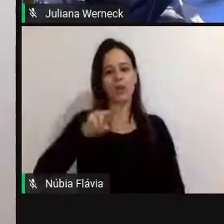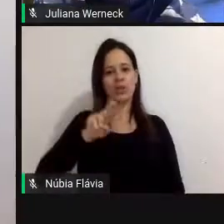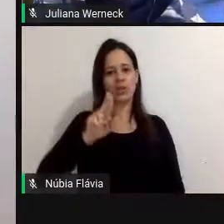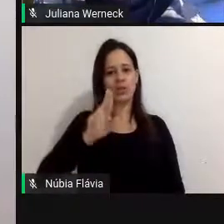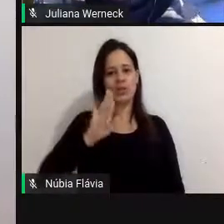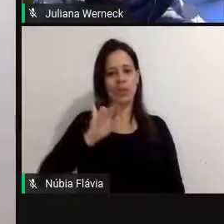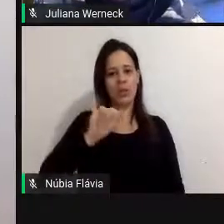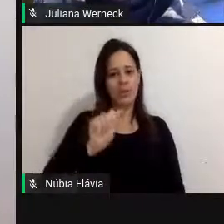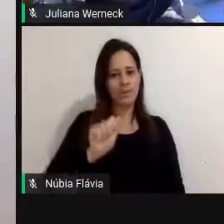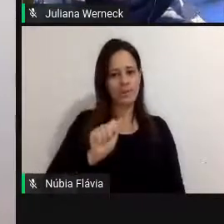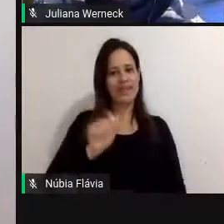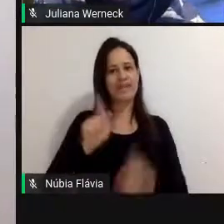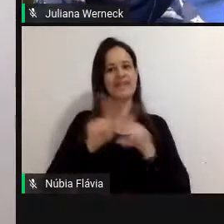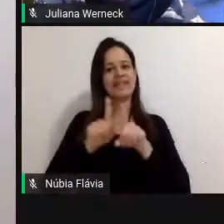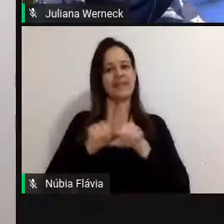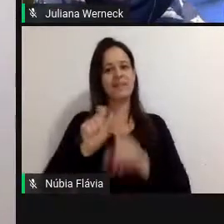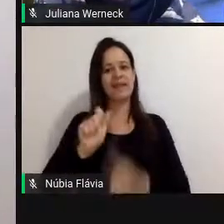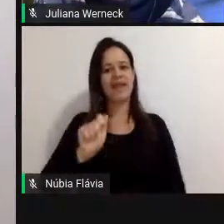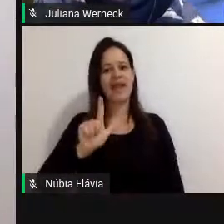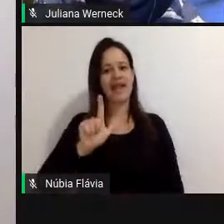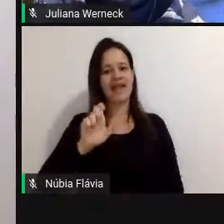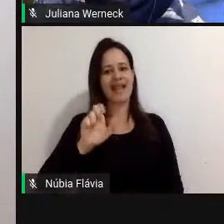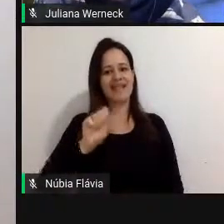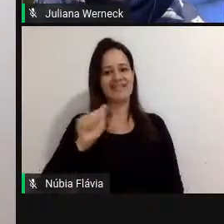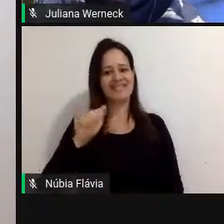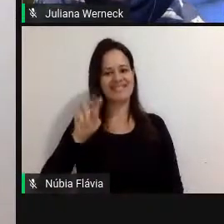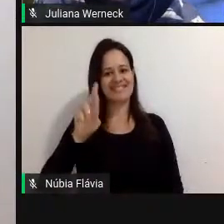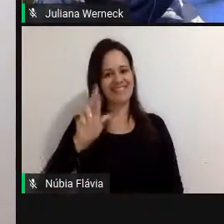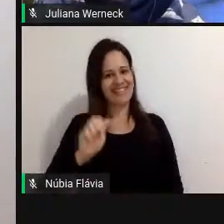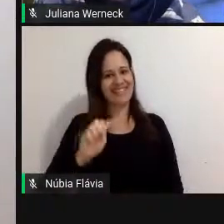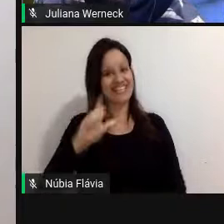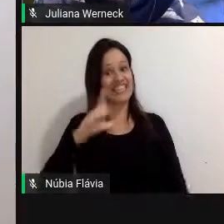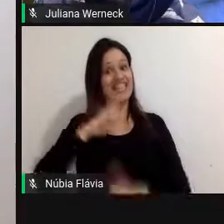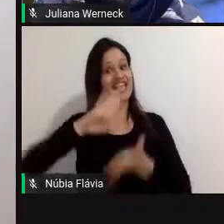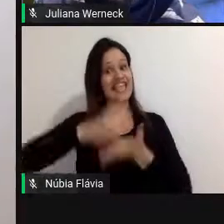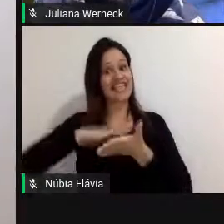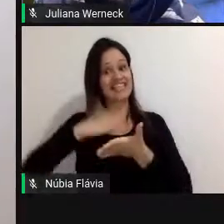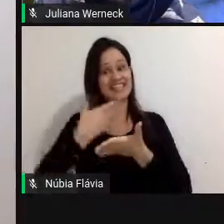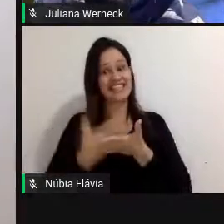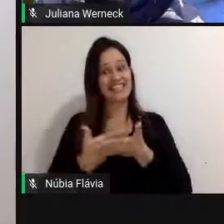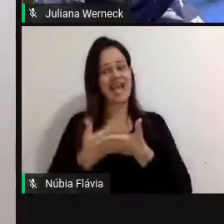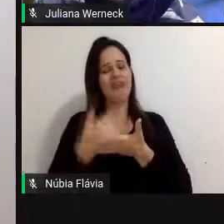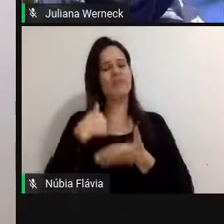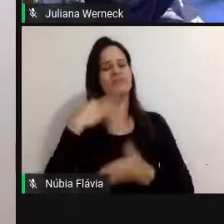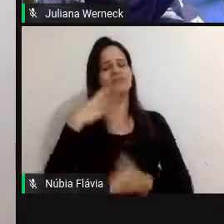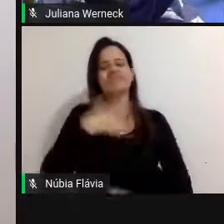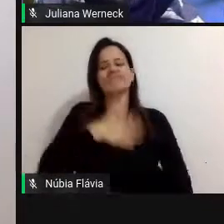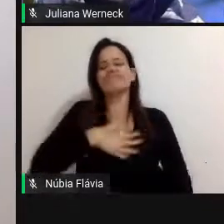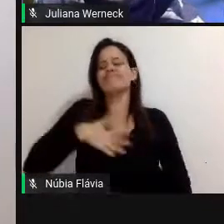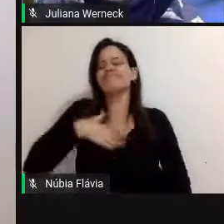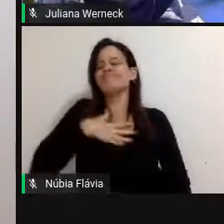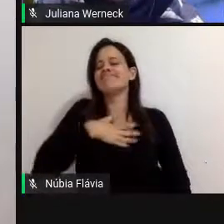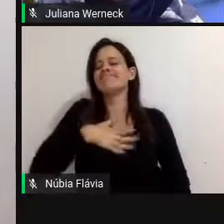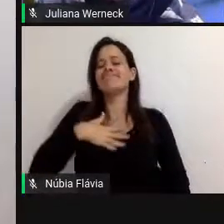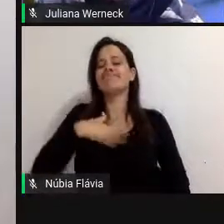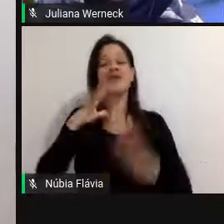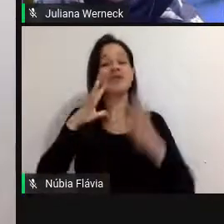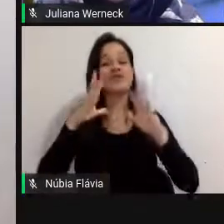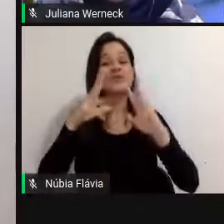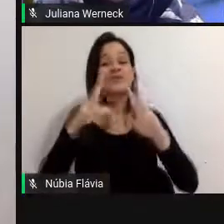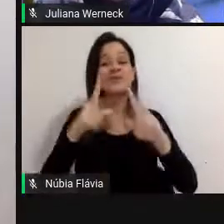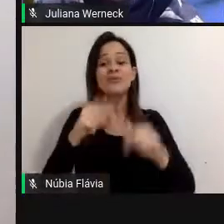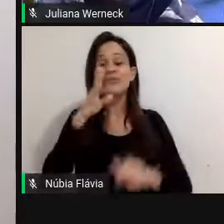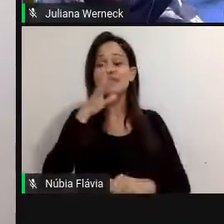nossas intérpretes. Estou muito feliz de ter esse evento sendo interpretado para todo mundo poder assistir.